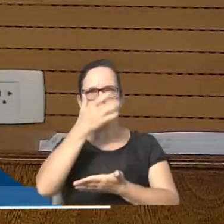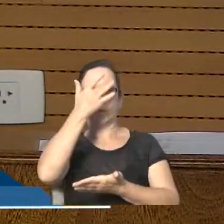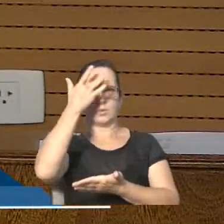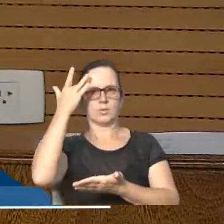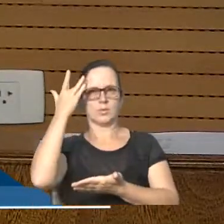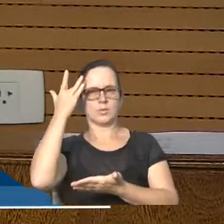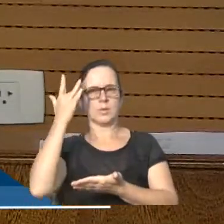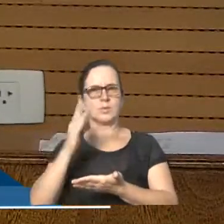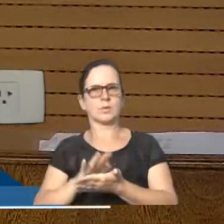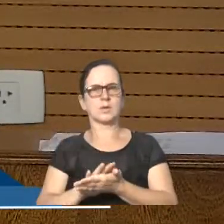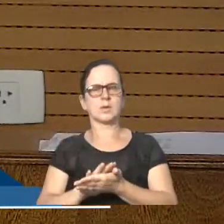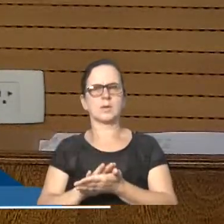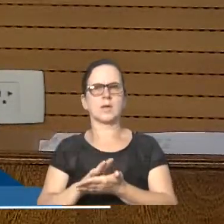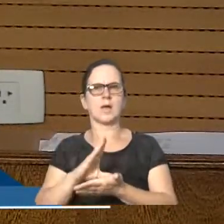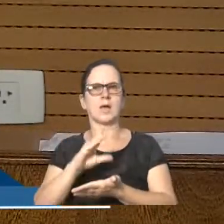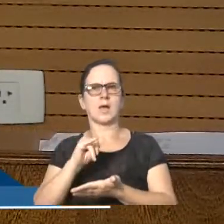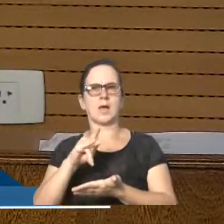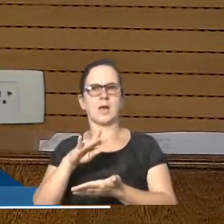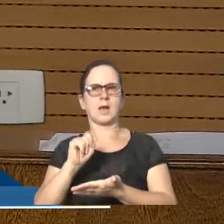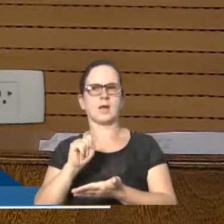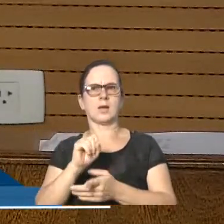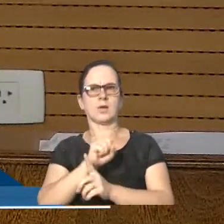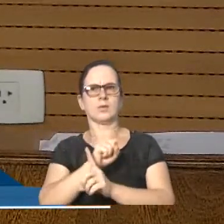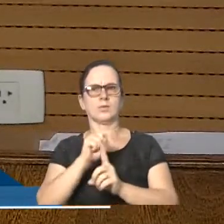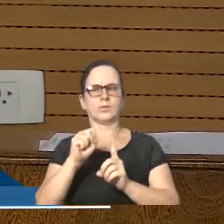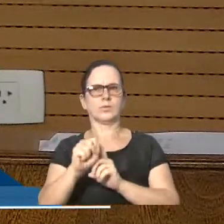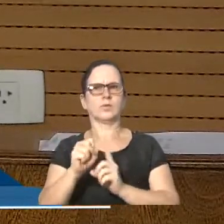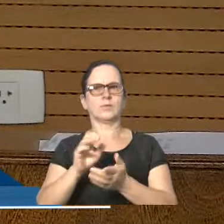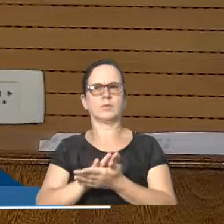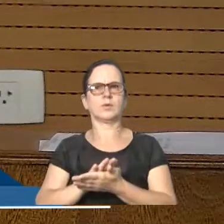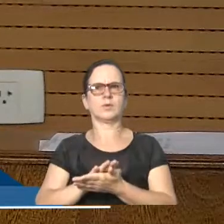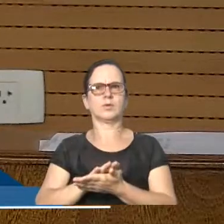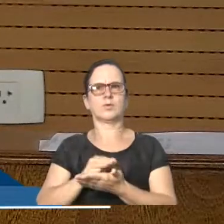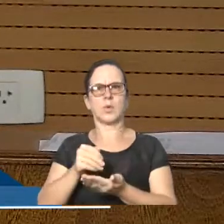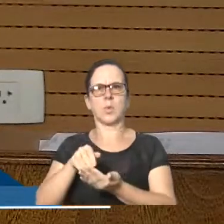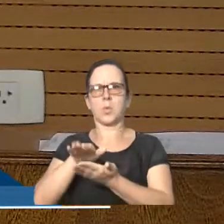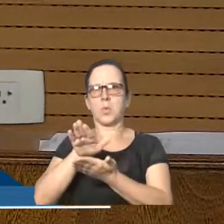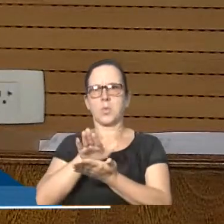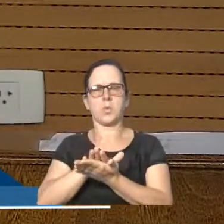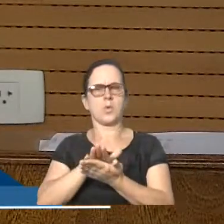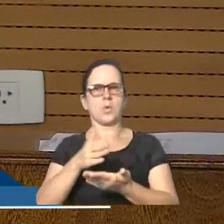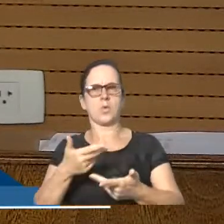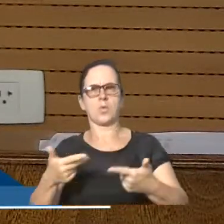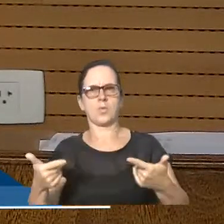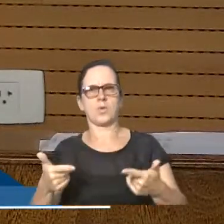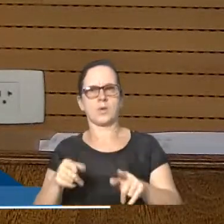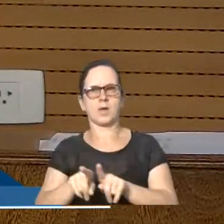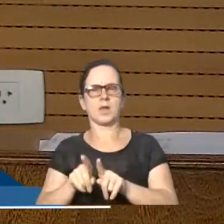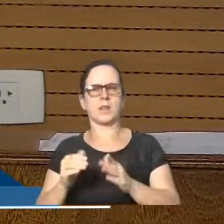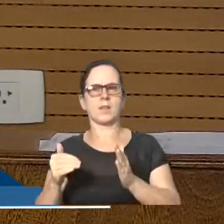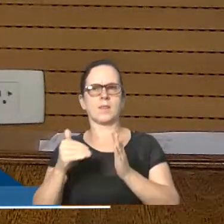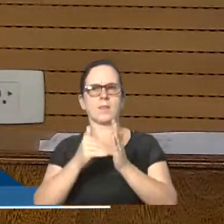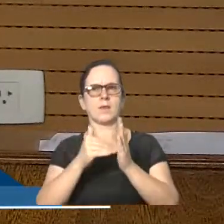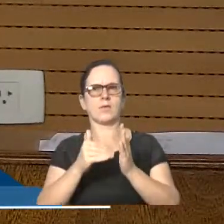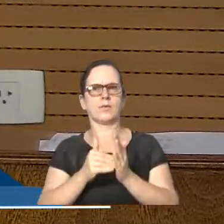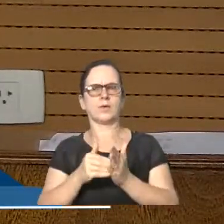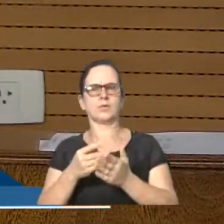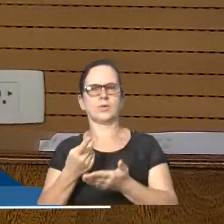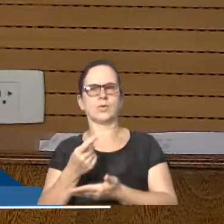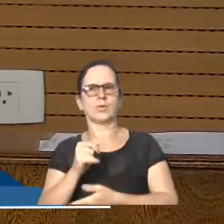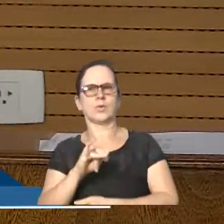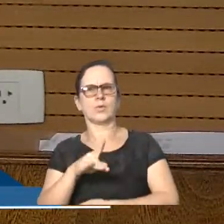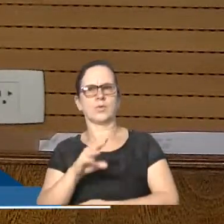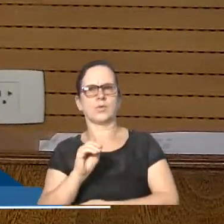com pessoal e encargos sociais, serviços da dívida, qualquer outra despesa corrente não vinculada diretamente aos investimentos ou